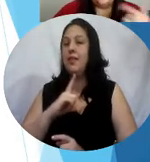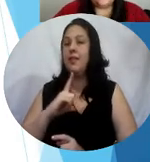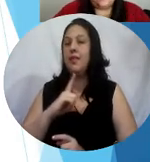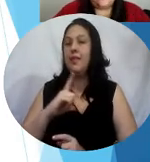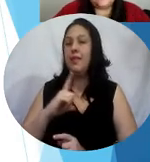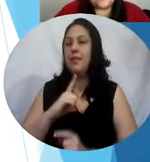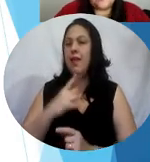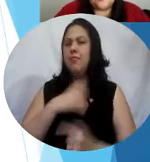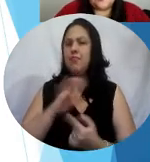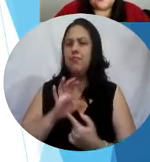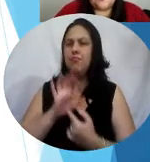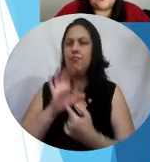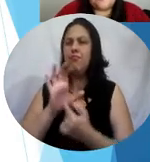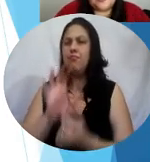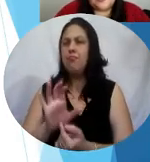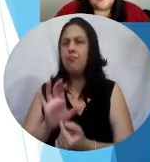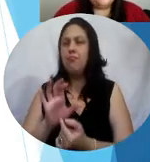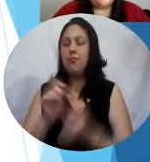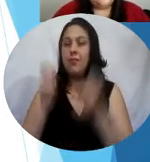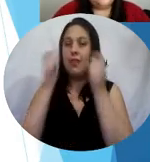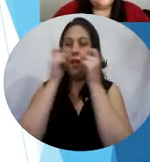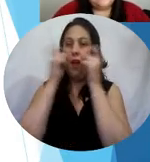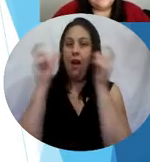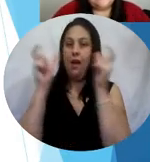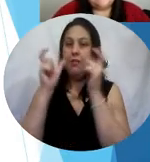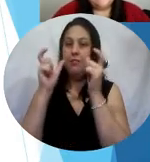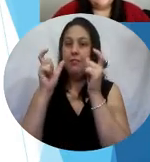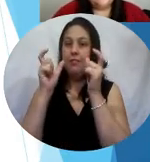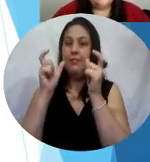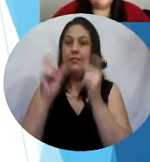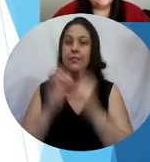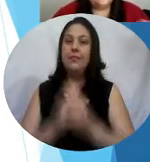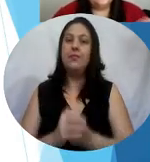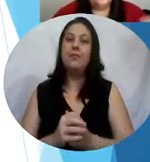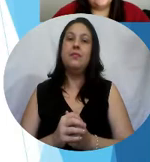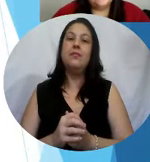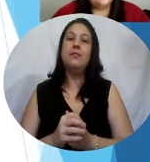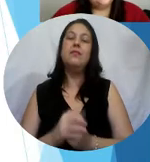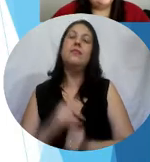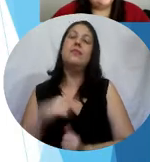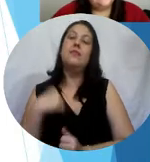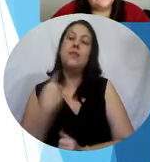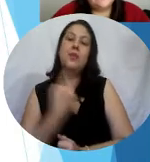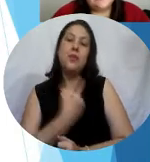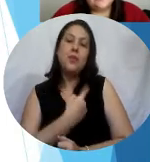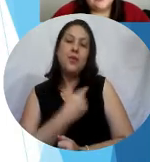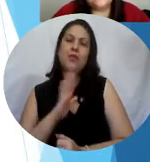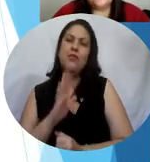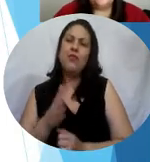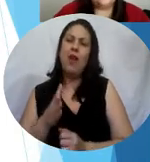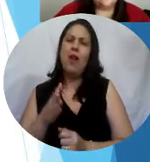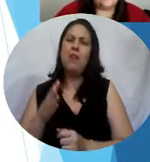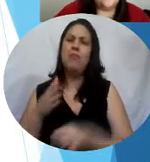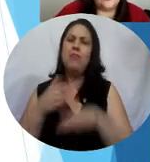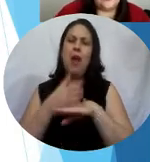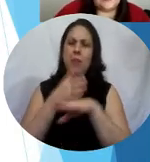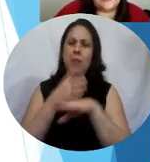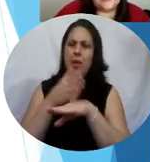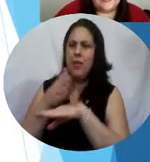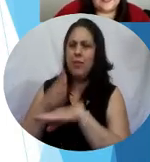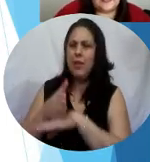Que depois nós vamos conversar um pouquinho também, para que vocês, né? Às vezes nós participamos de tantas outras pastorais, como